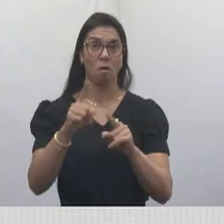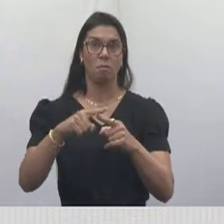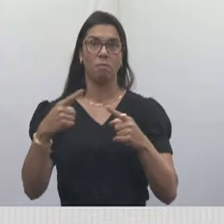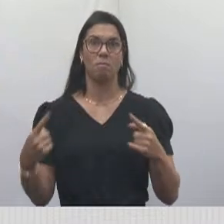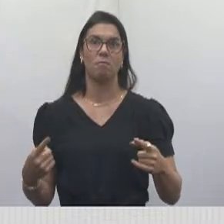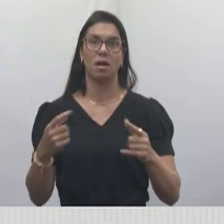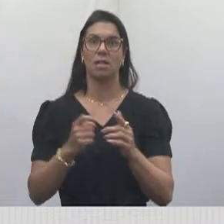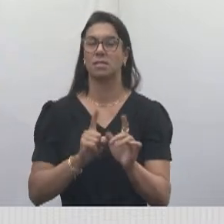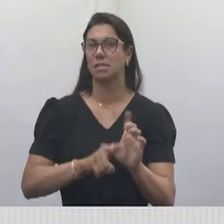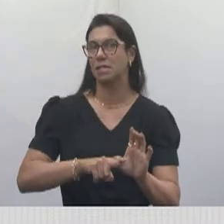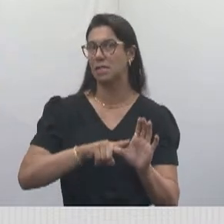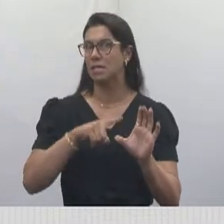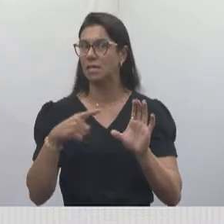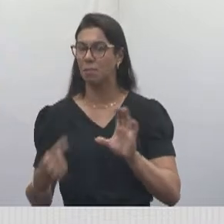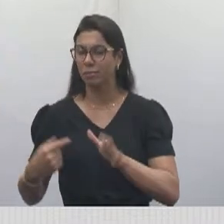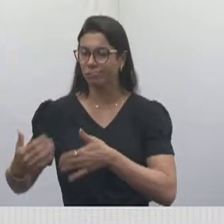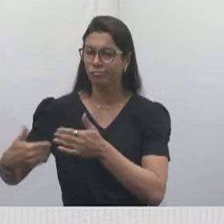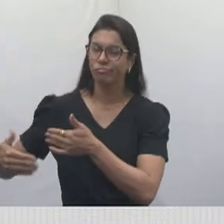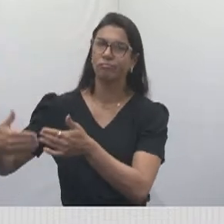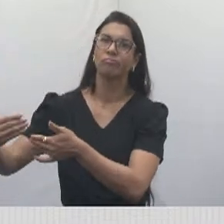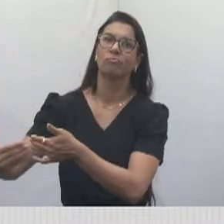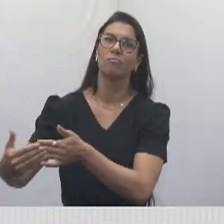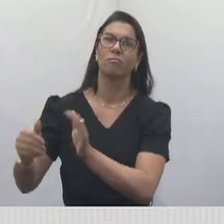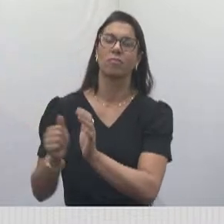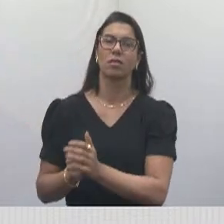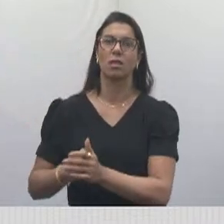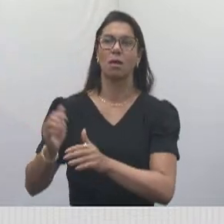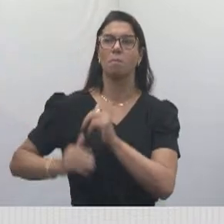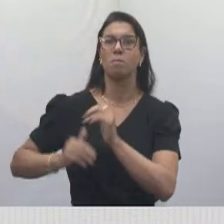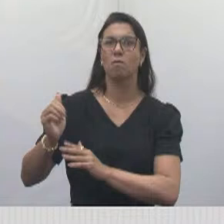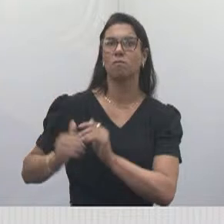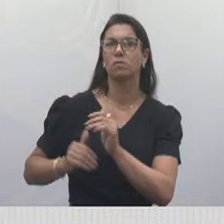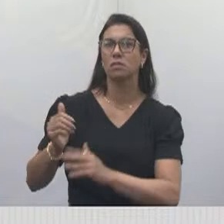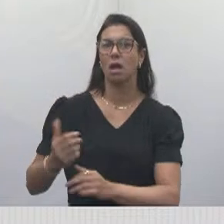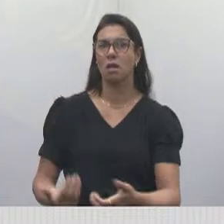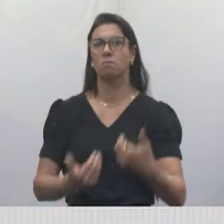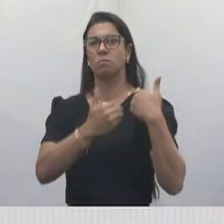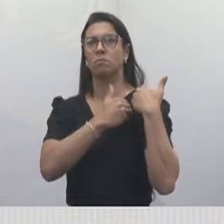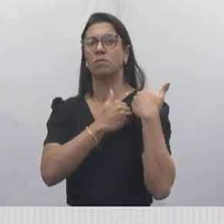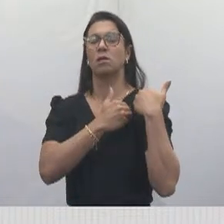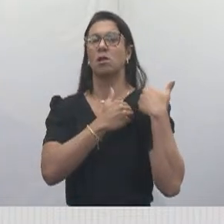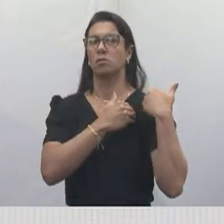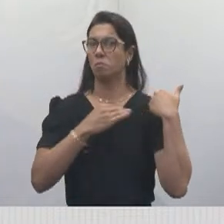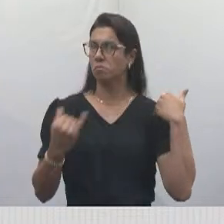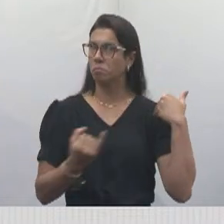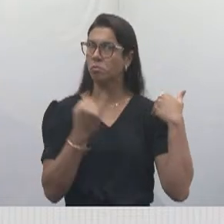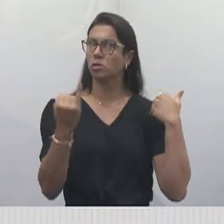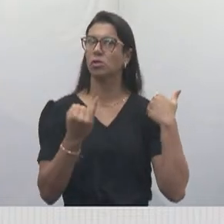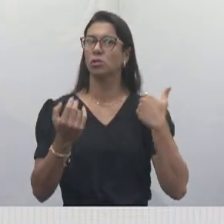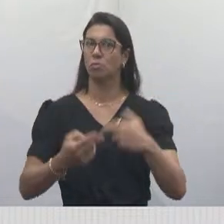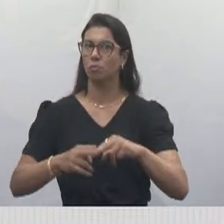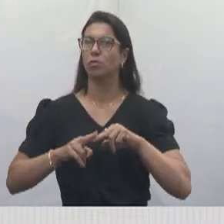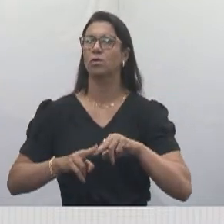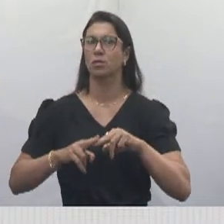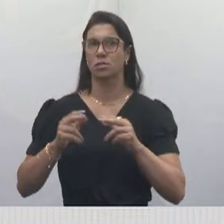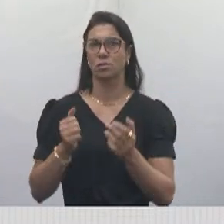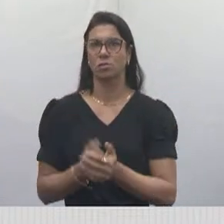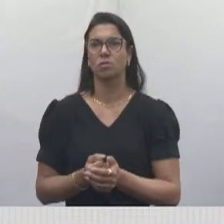jornada, por ter uma função importante de responsabilidade, deve receber uma